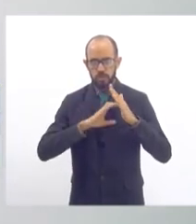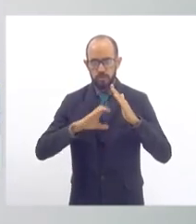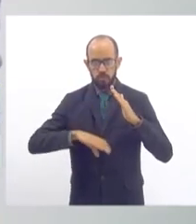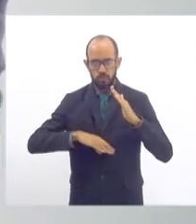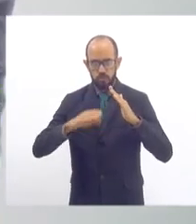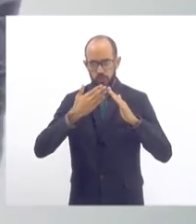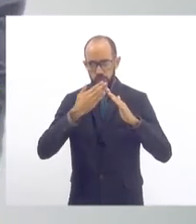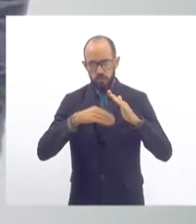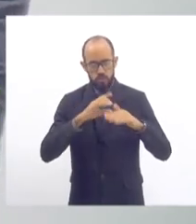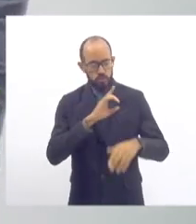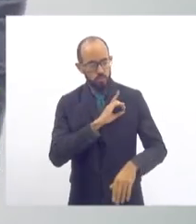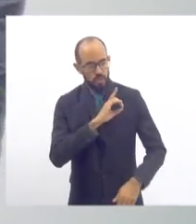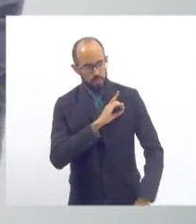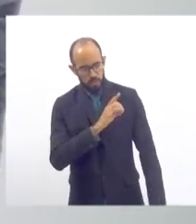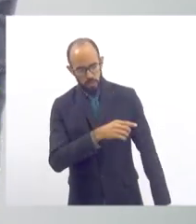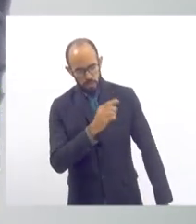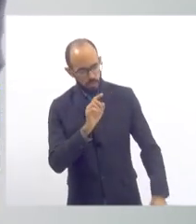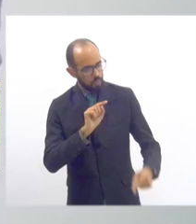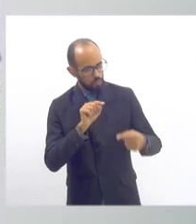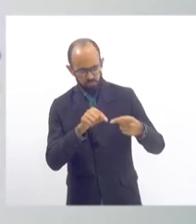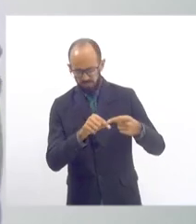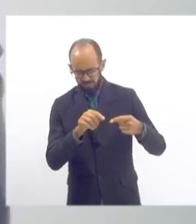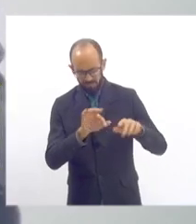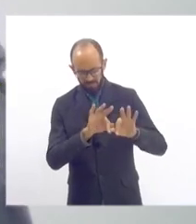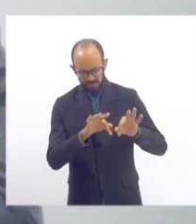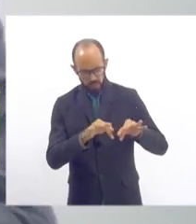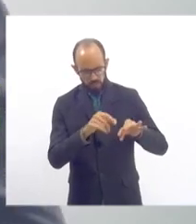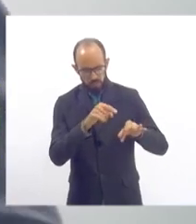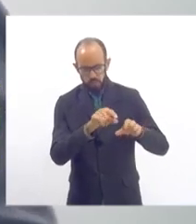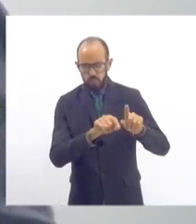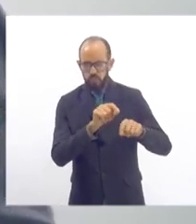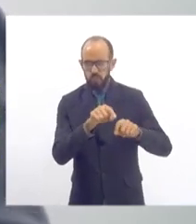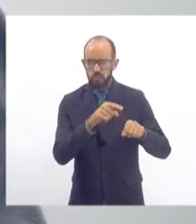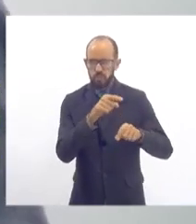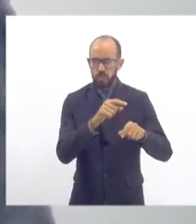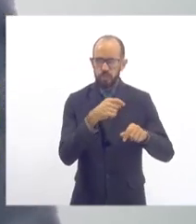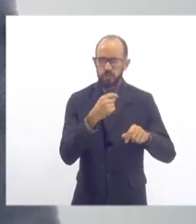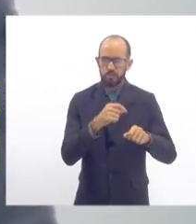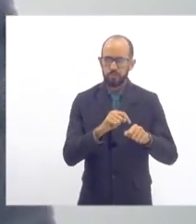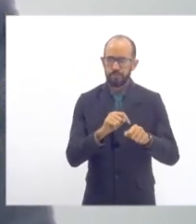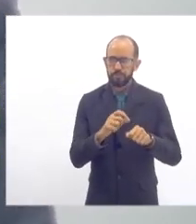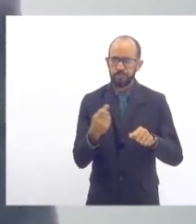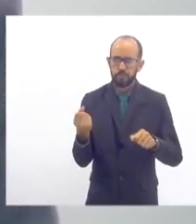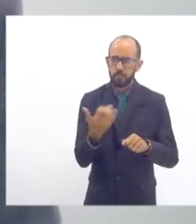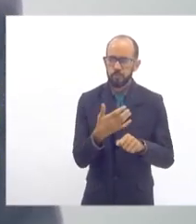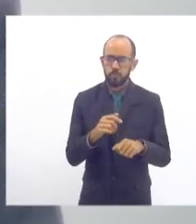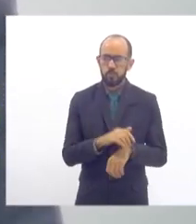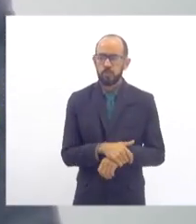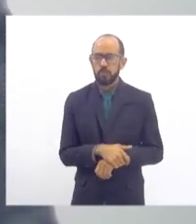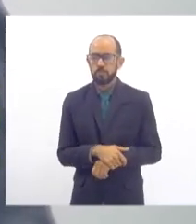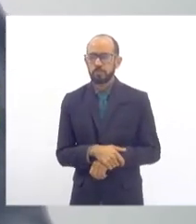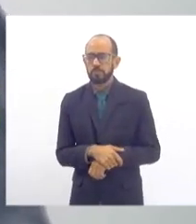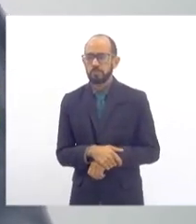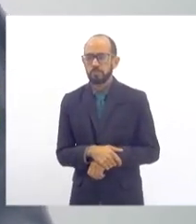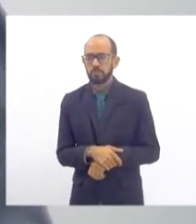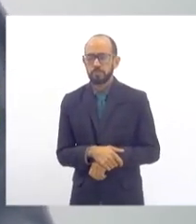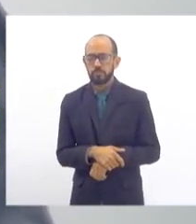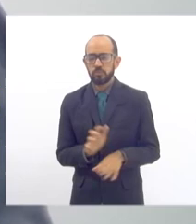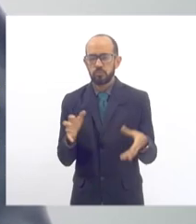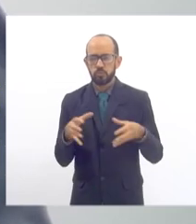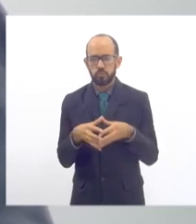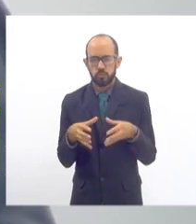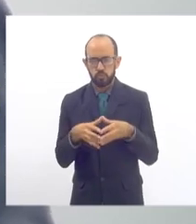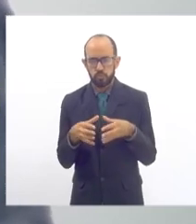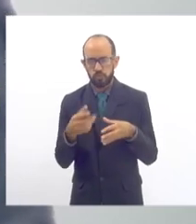DETRAN, de forma bem objetiva. Acho que, quando a categoria fala